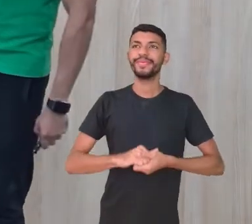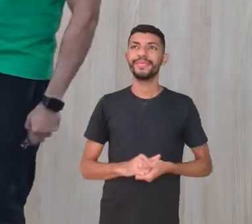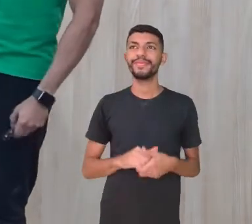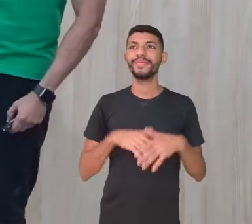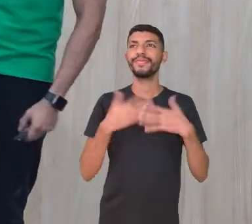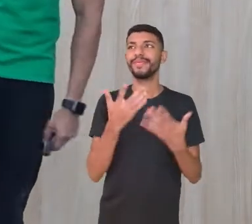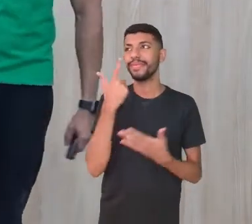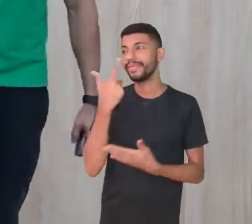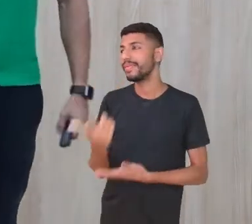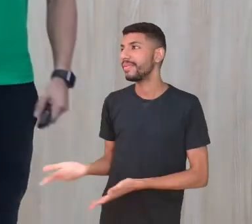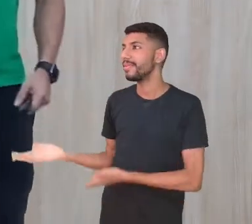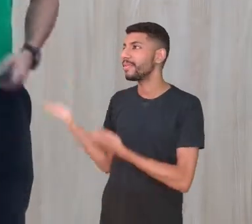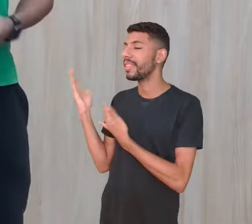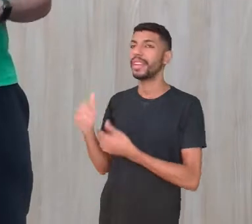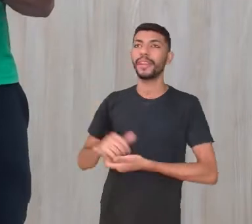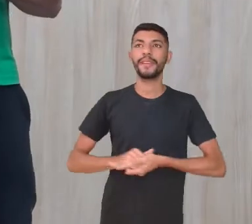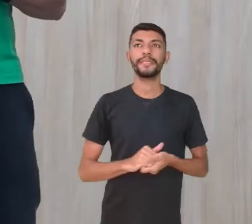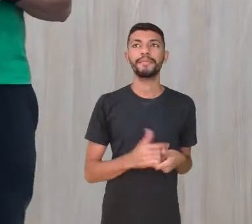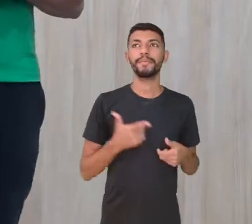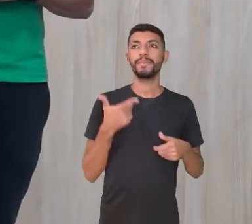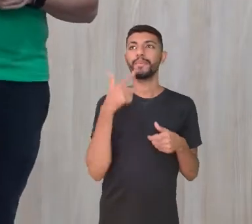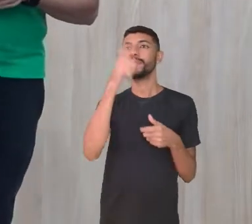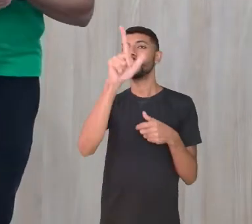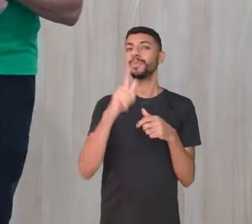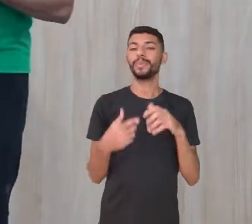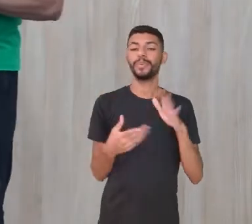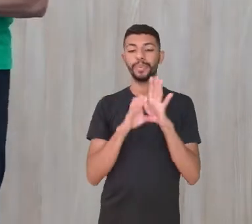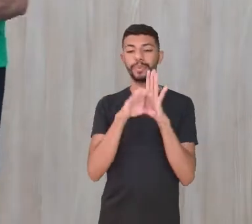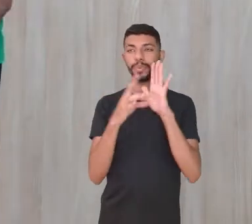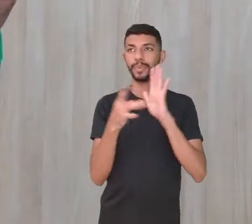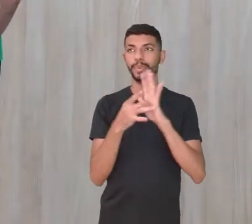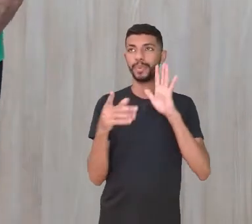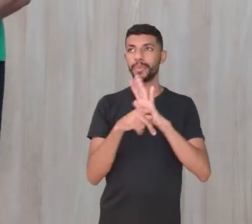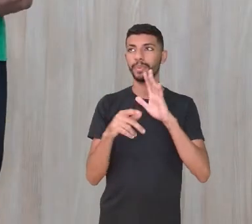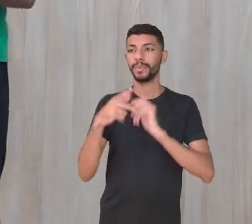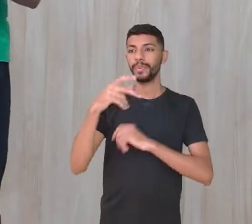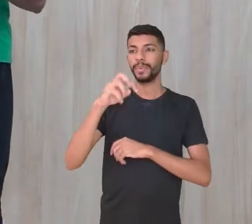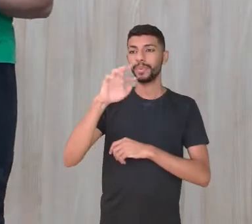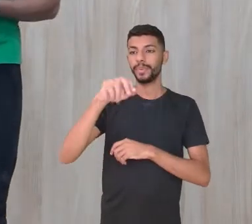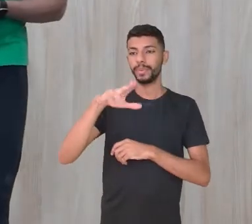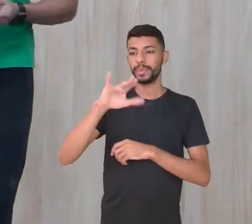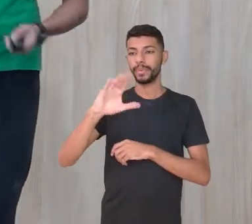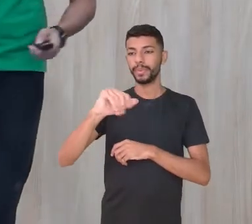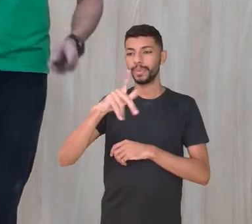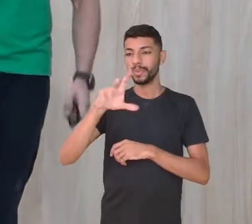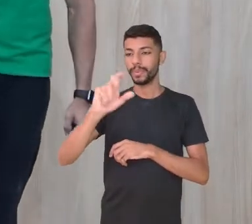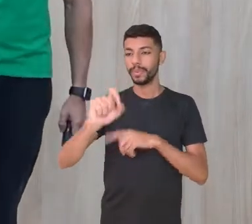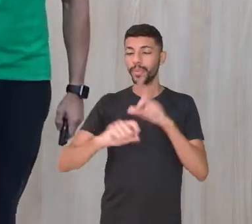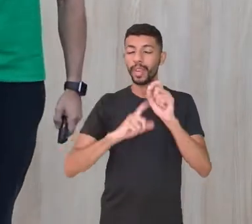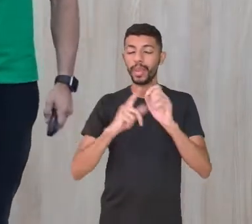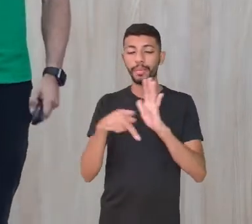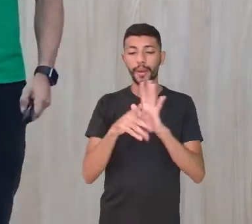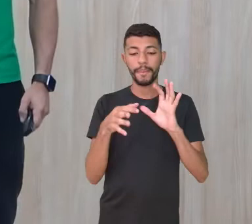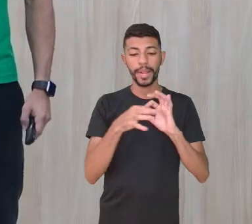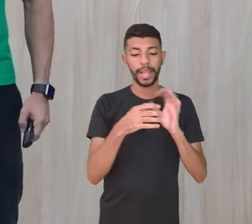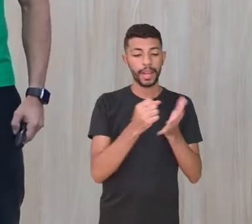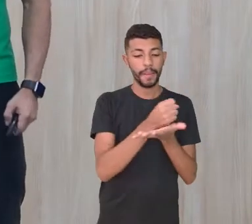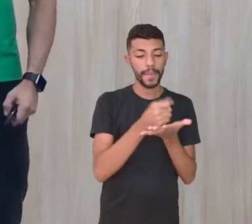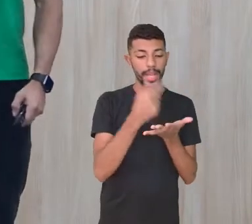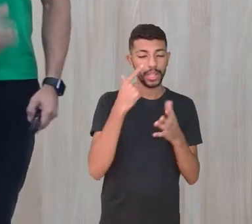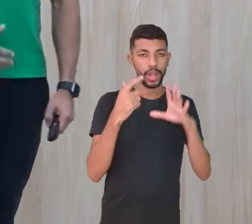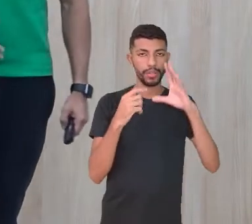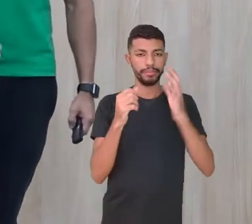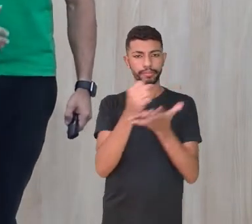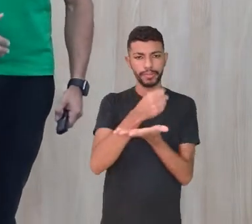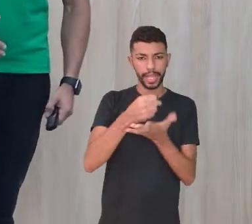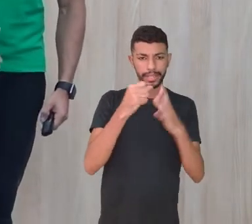Vamos lá. Ó, próxima definição aí da potenciação é em relação à base. Se a base for igual a zero,